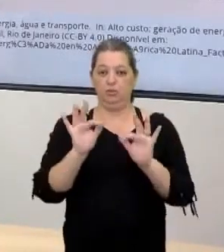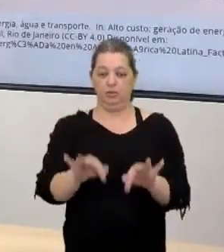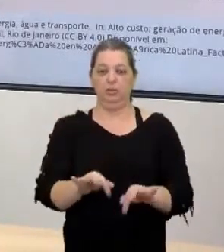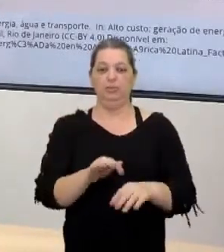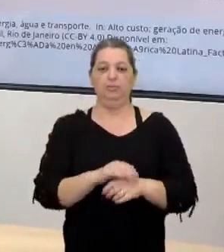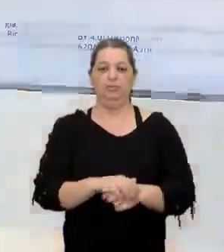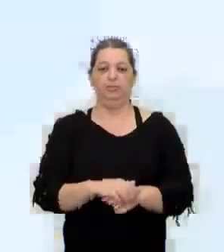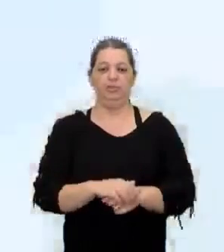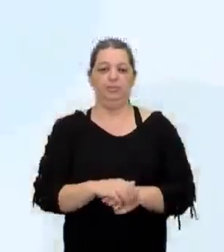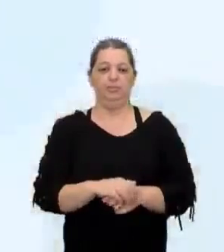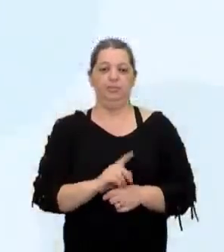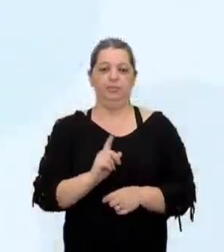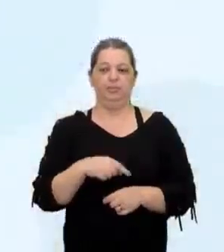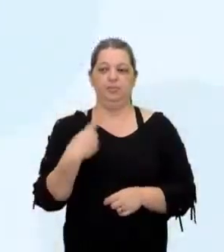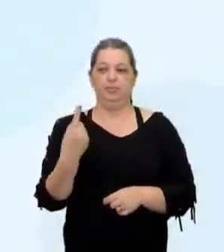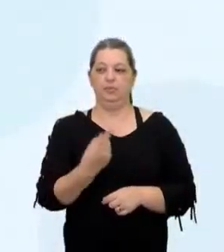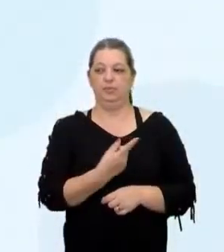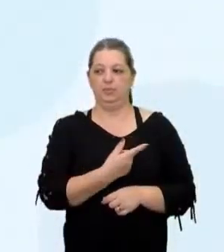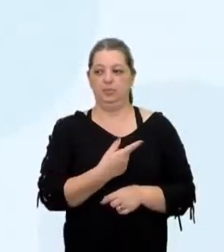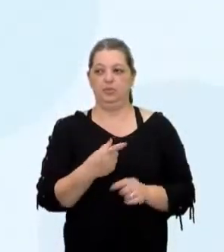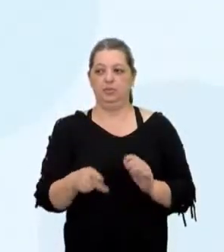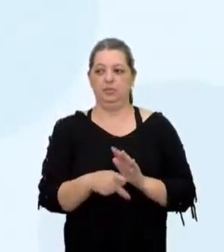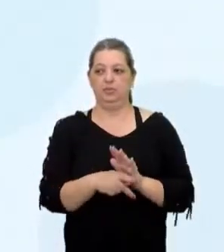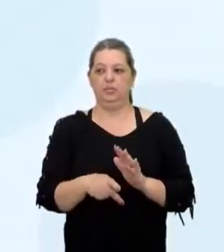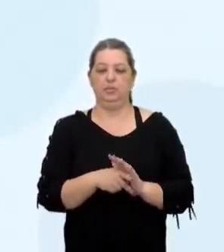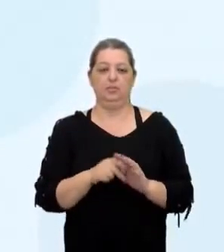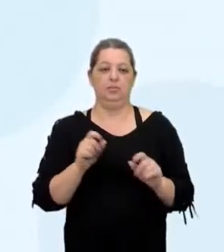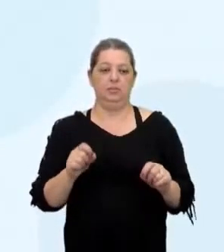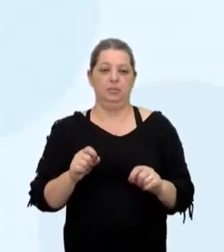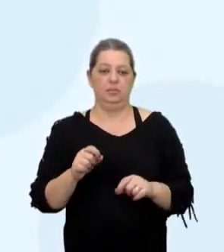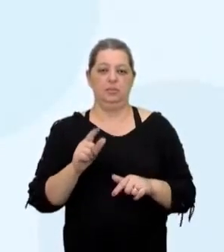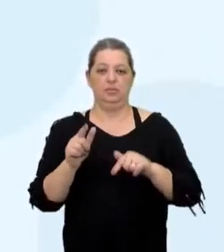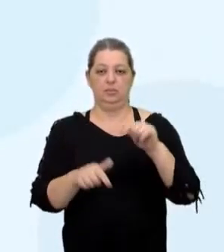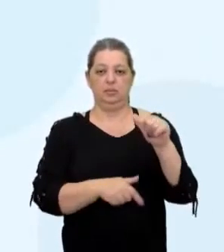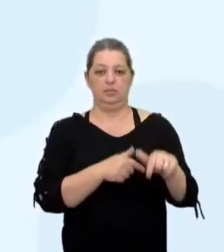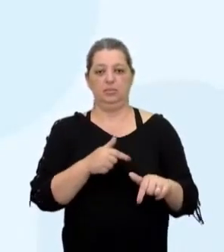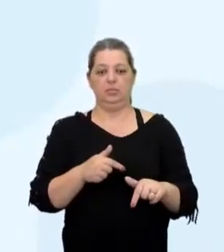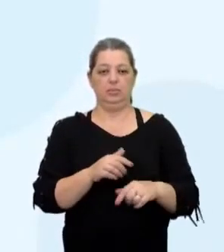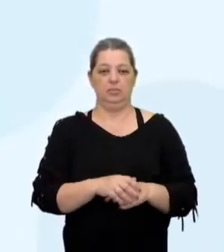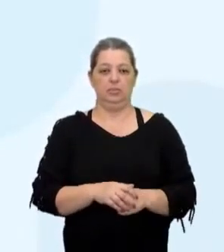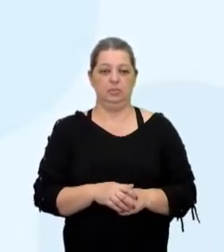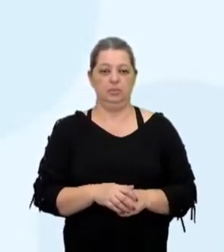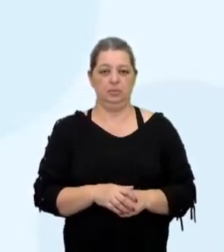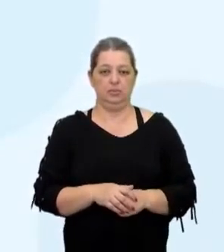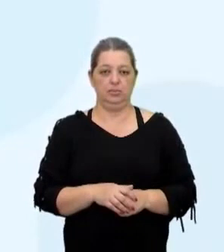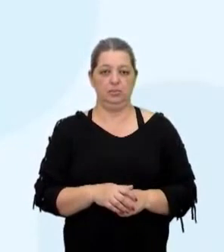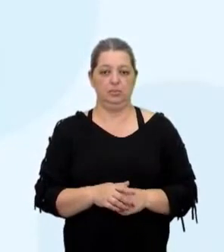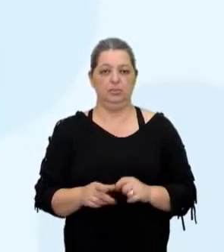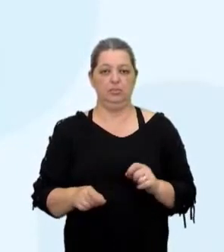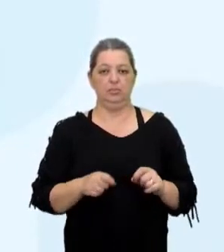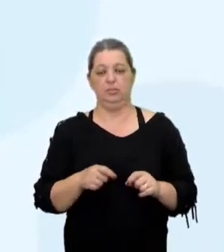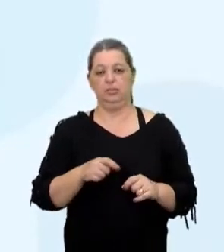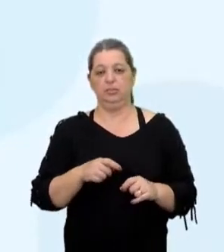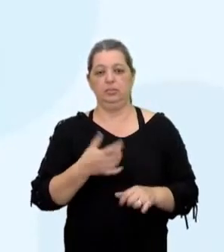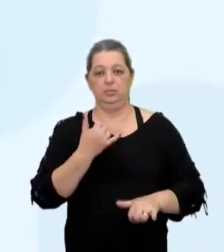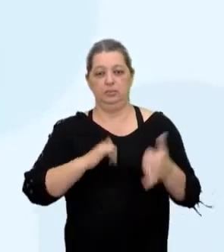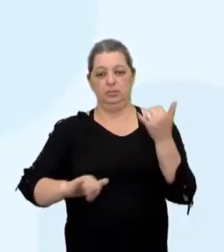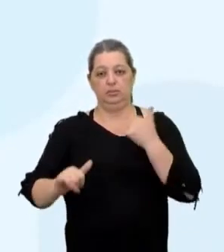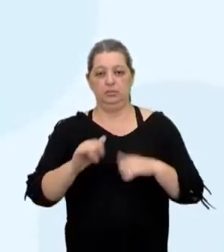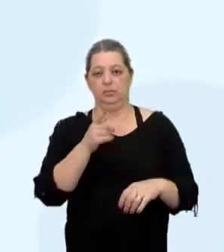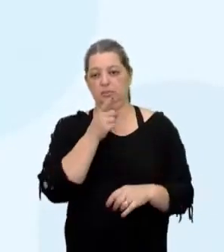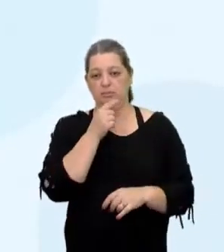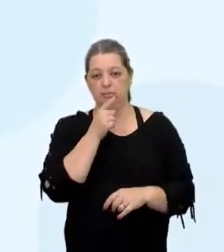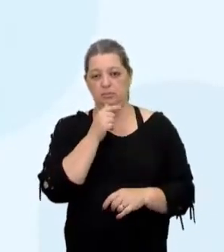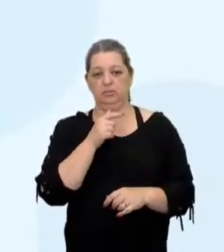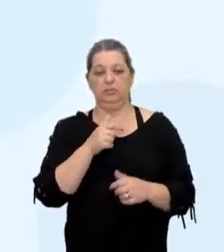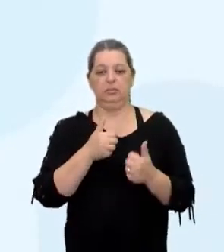finalizar. Nós temos aí a porcentagem de trabalhadores nos setores de energia, água e transporte.